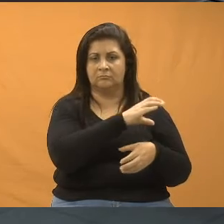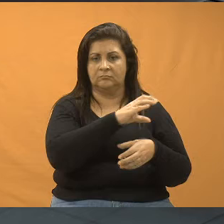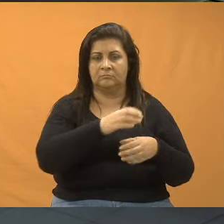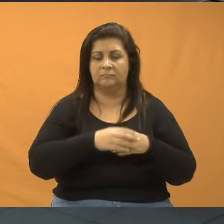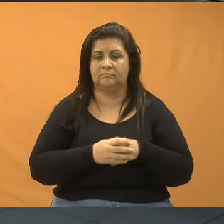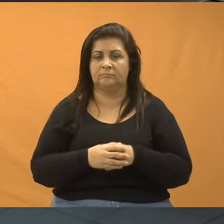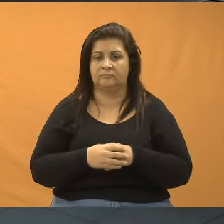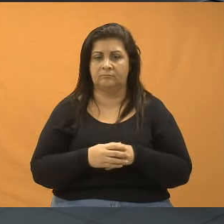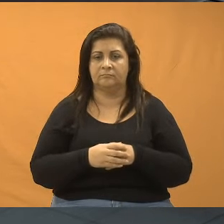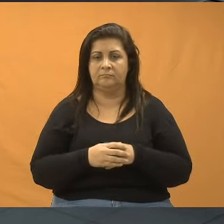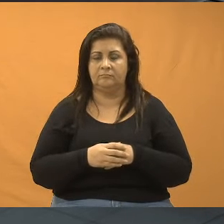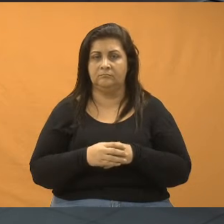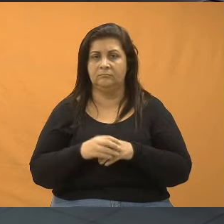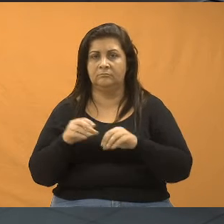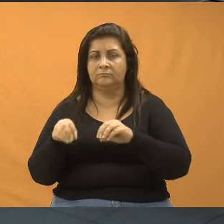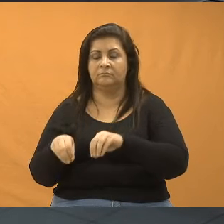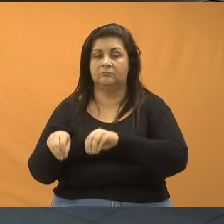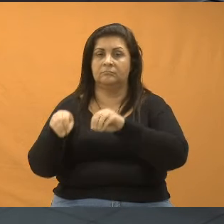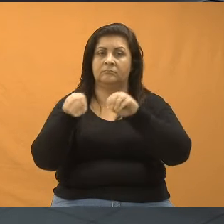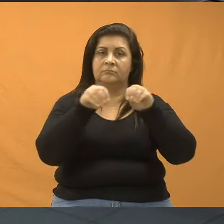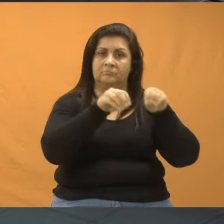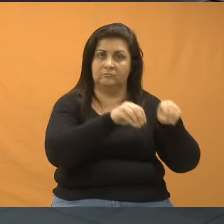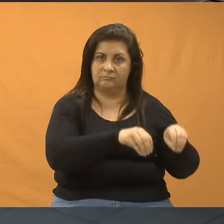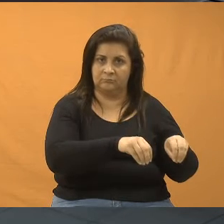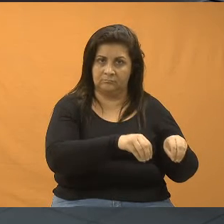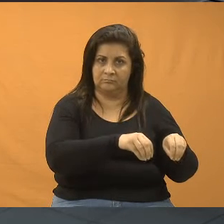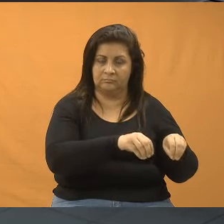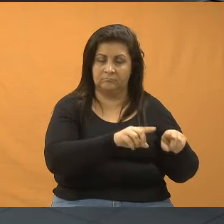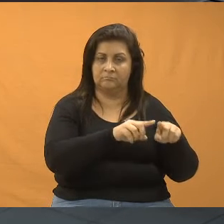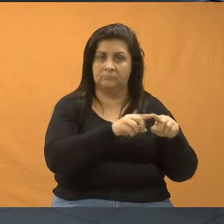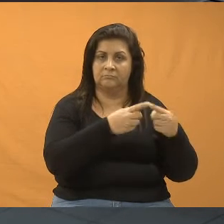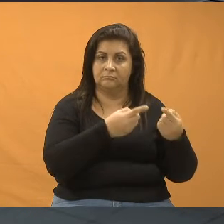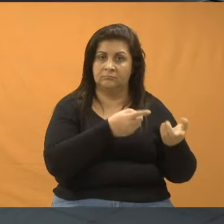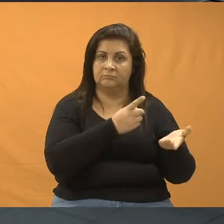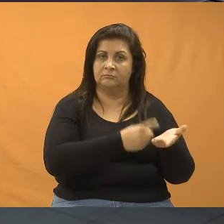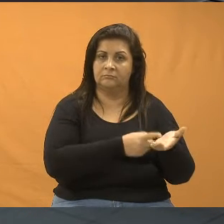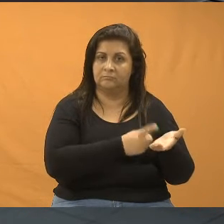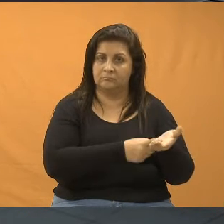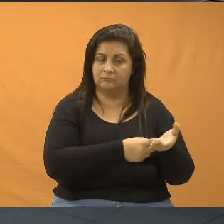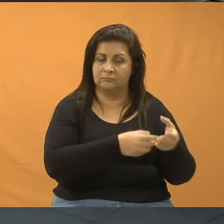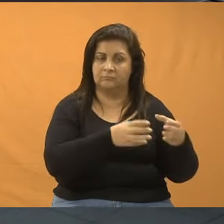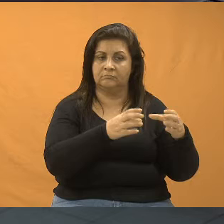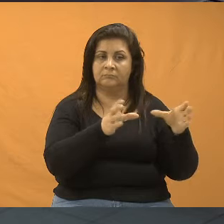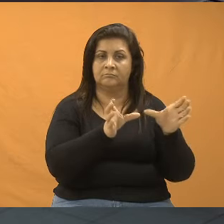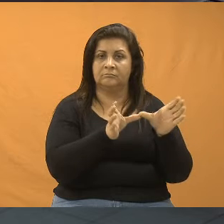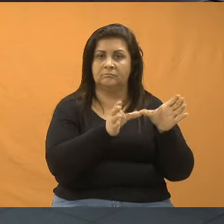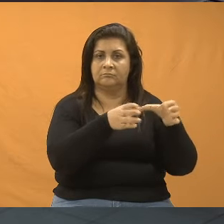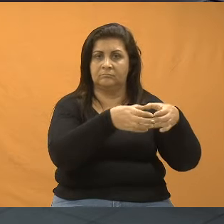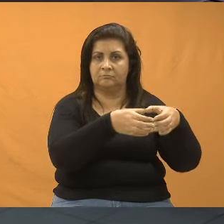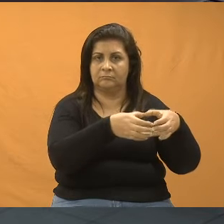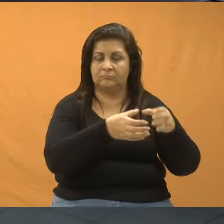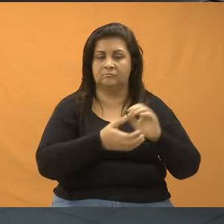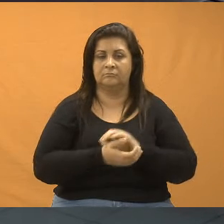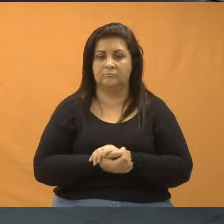Devolve para a Irmandade e já amarrando um contrato da Irmandade com a OS, é isso?